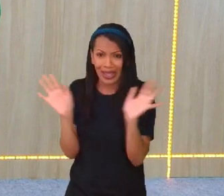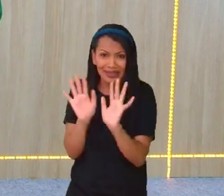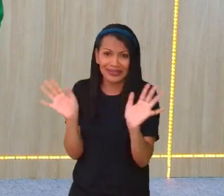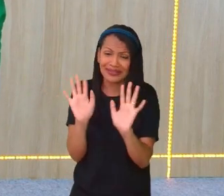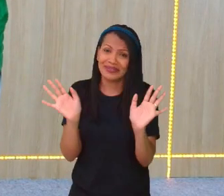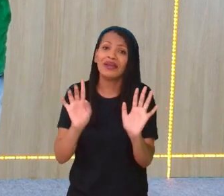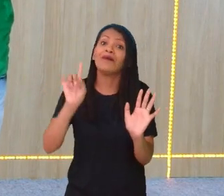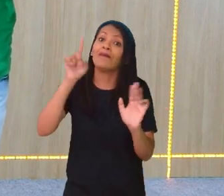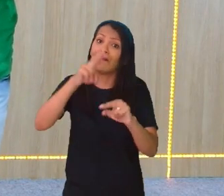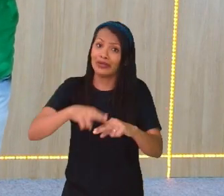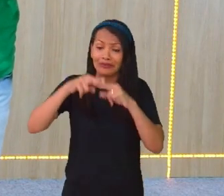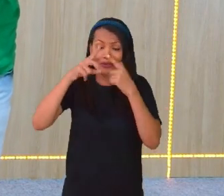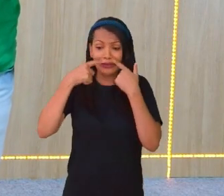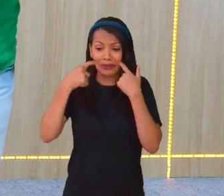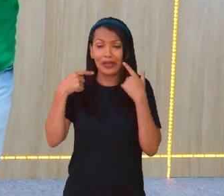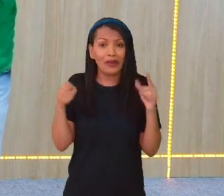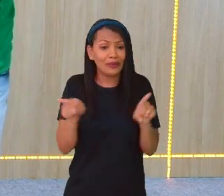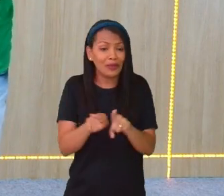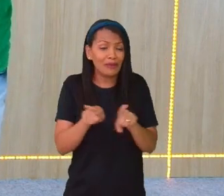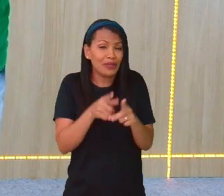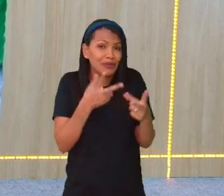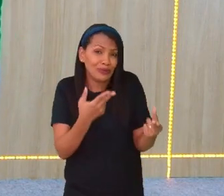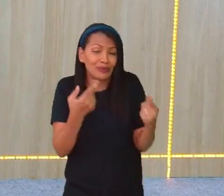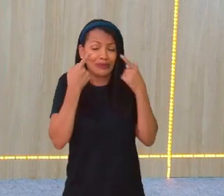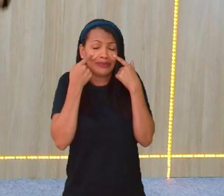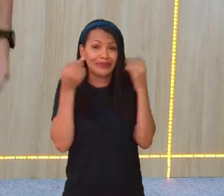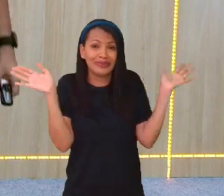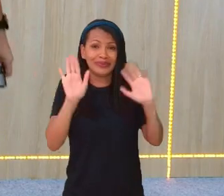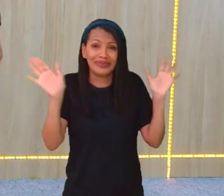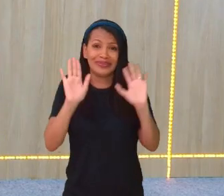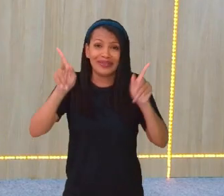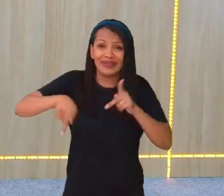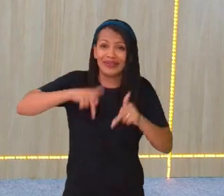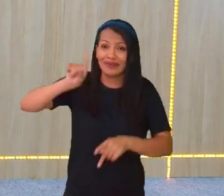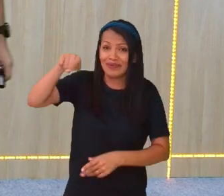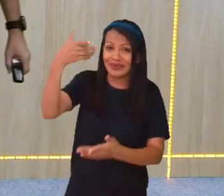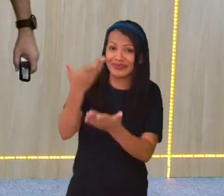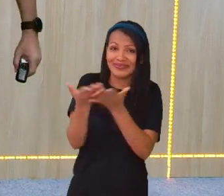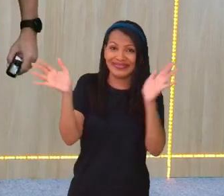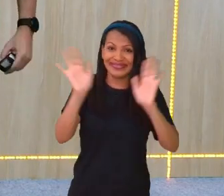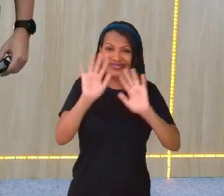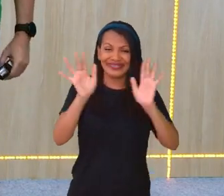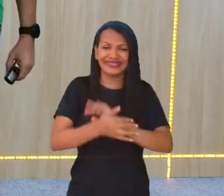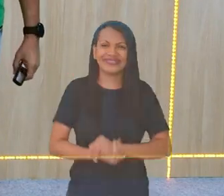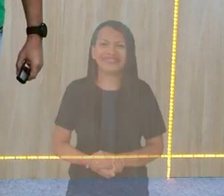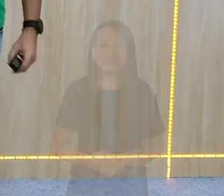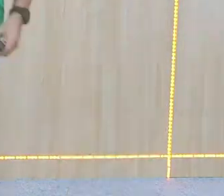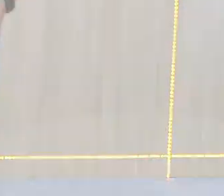bem, pois se você chorar, eu choro também. Tchau, meu povo. Até outra hora.